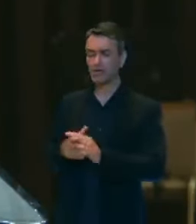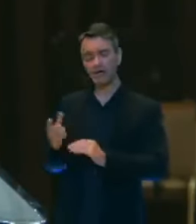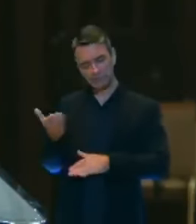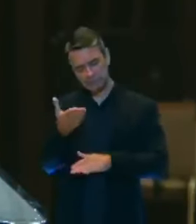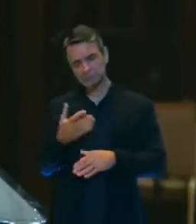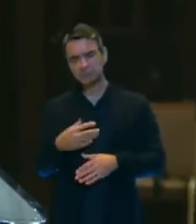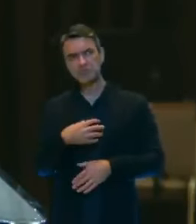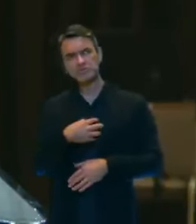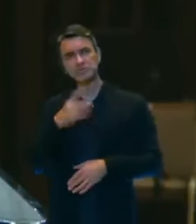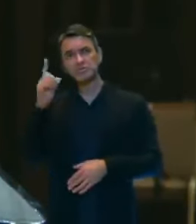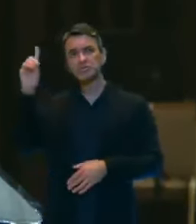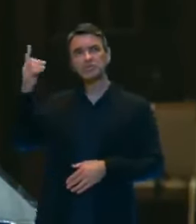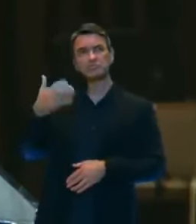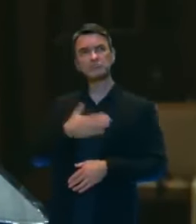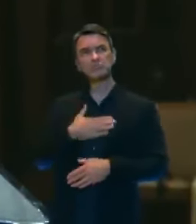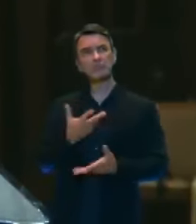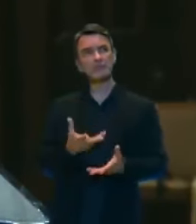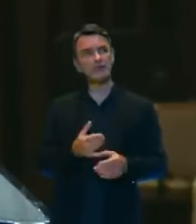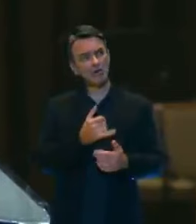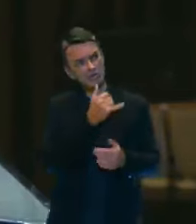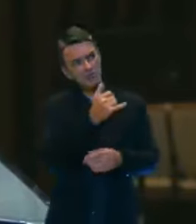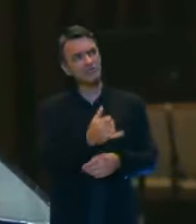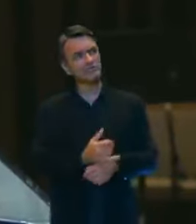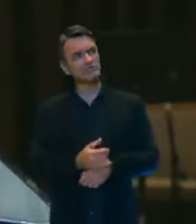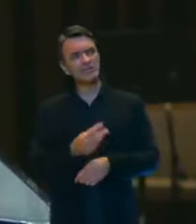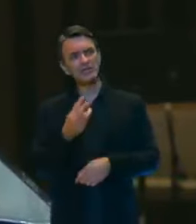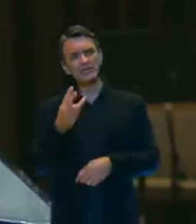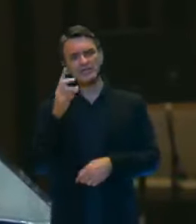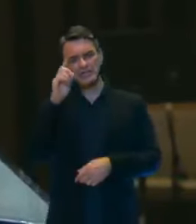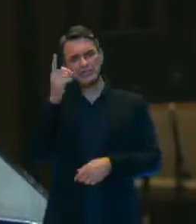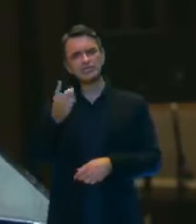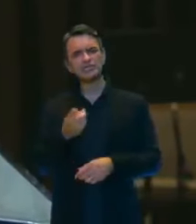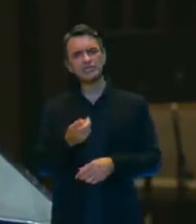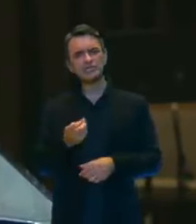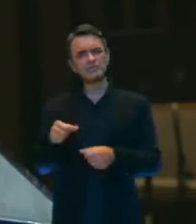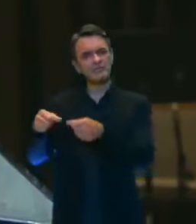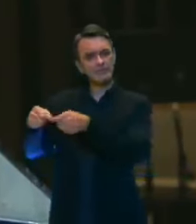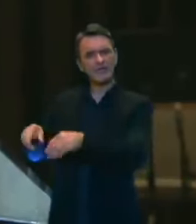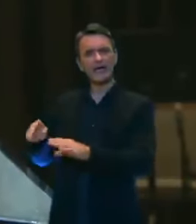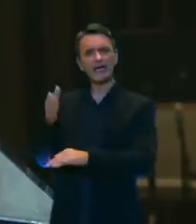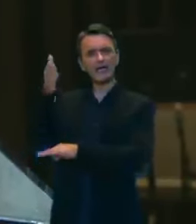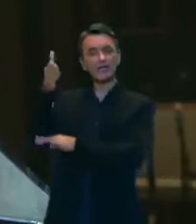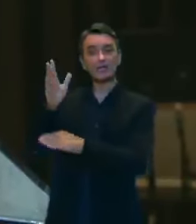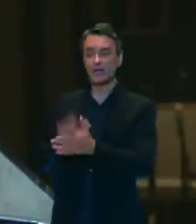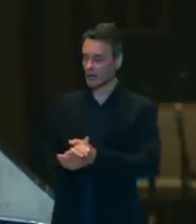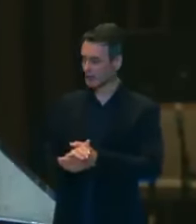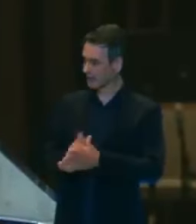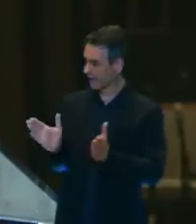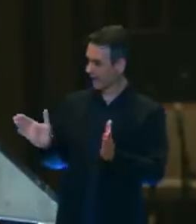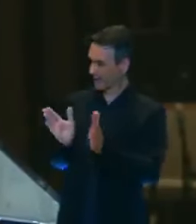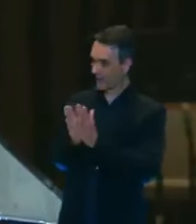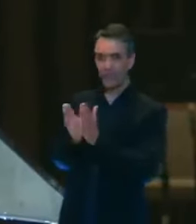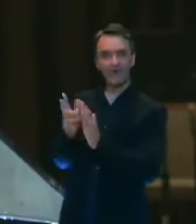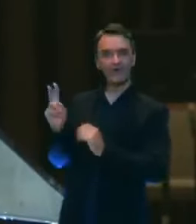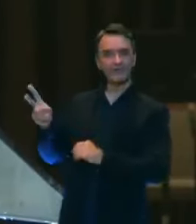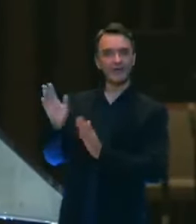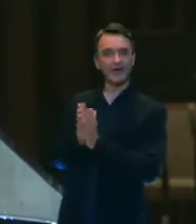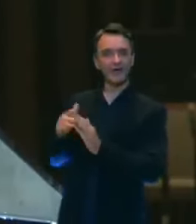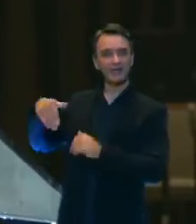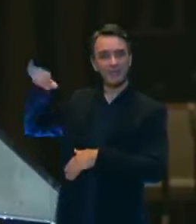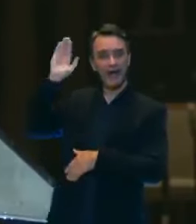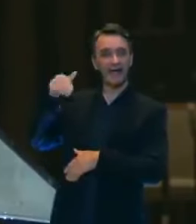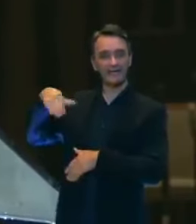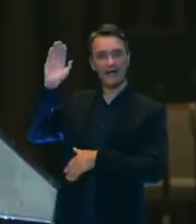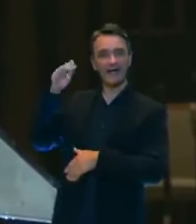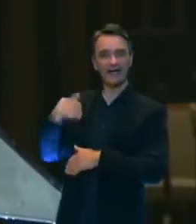3 dias de pausa para vocês. Olha que coisa. Eu falei, Sil, não dá nem para dizer, foi instantâneo, vamos orar mais.